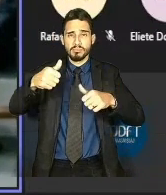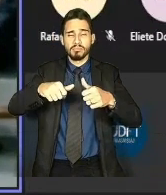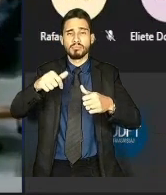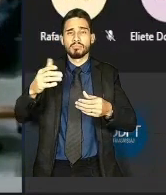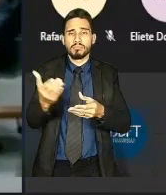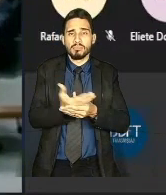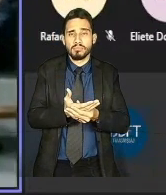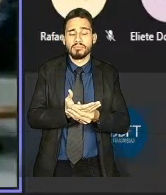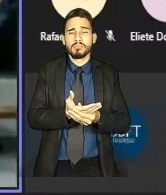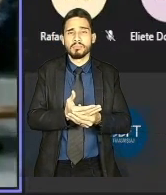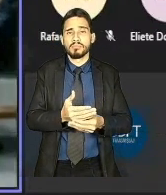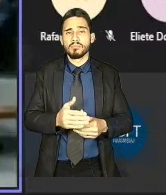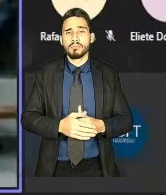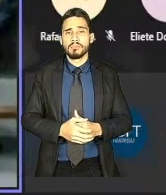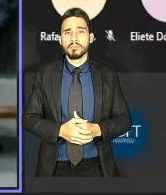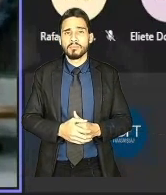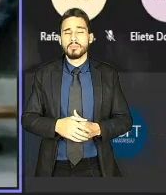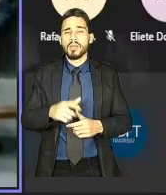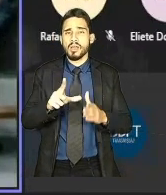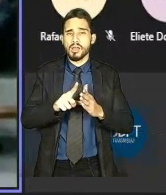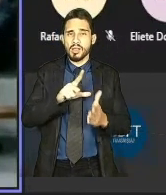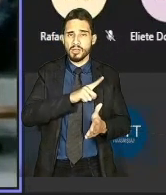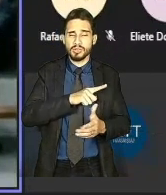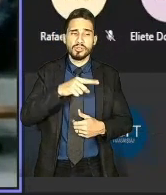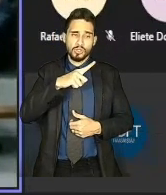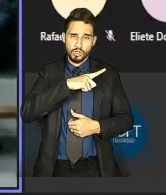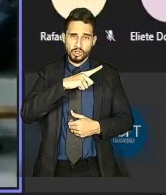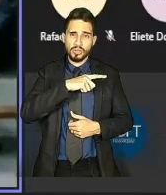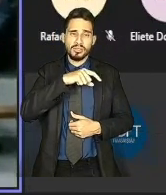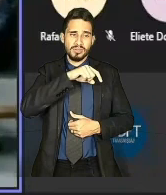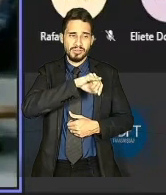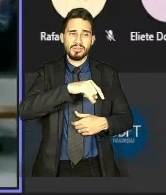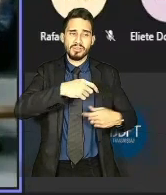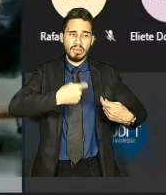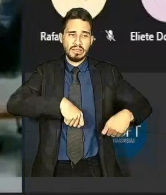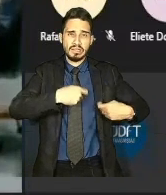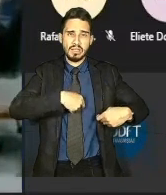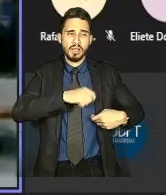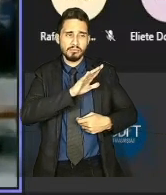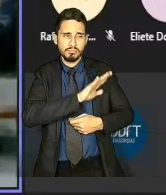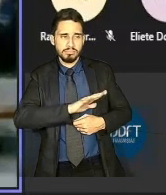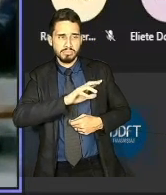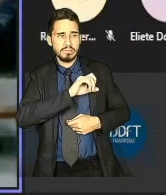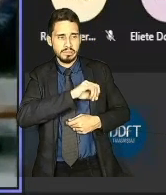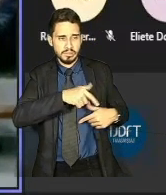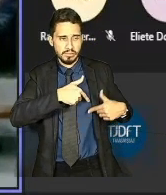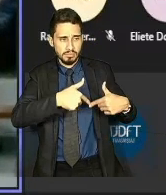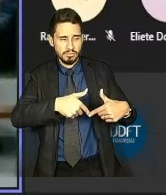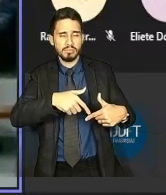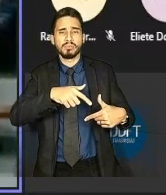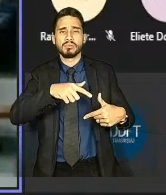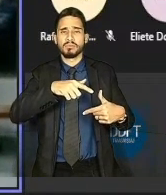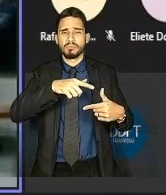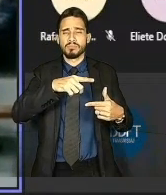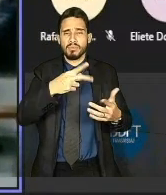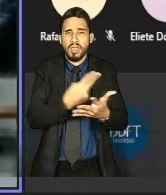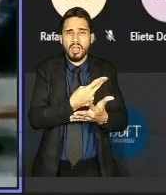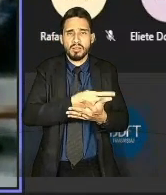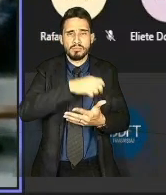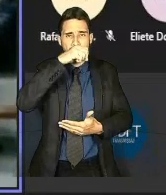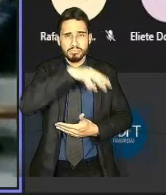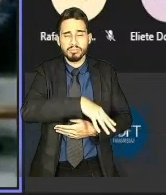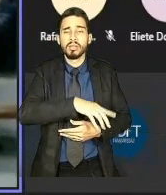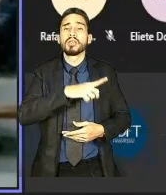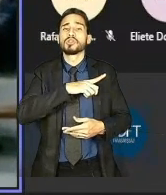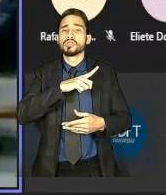que antes seguia essa diretriz de que haveria necessidade da má-fé, e fixou a tese de que, aspas, a repetição em